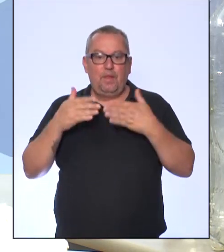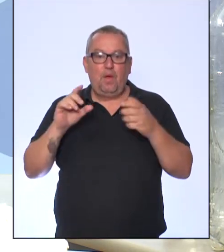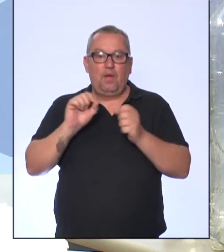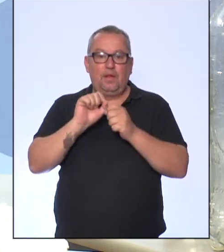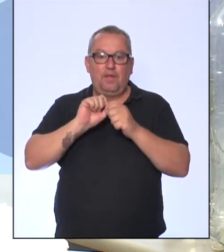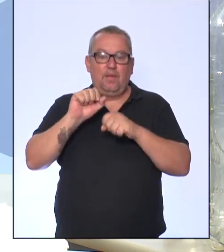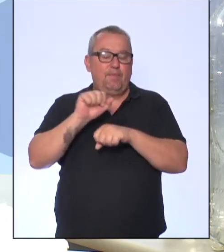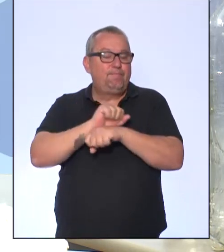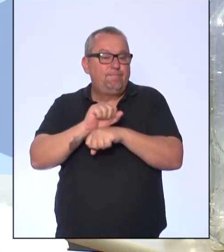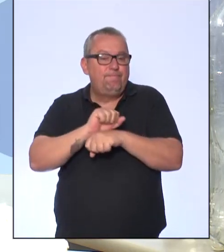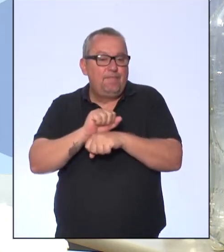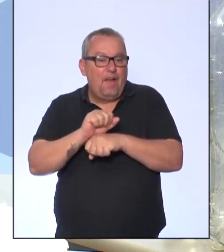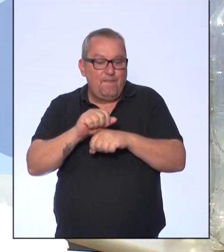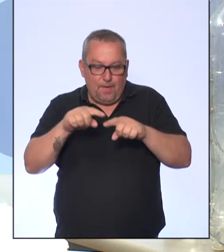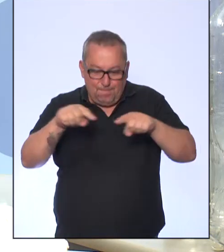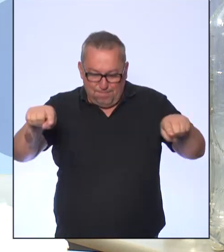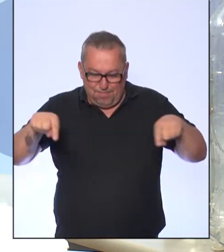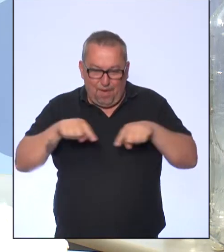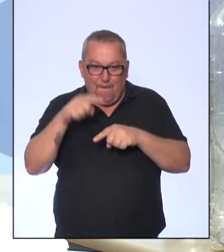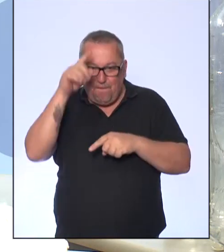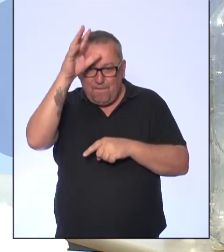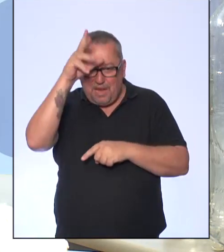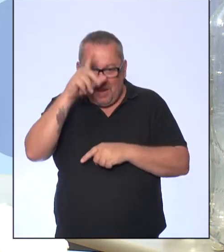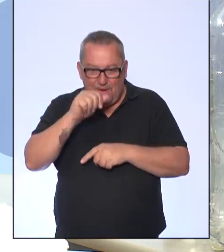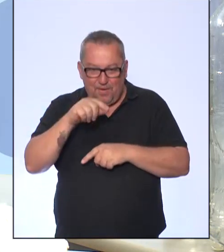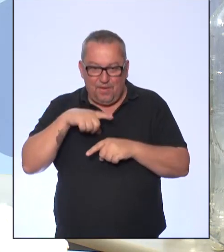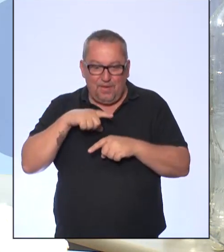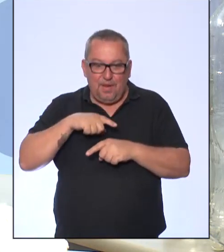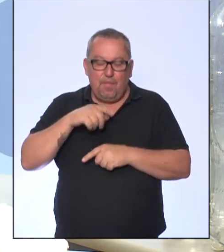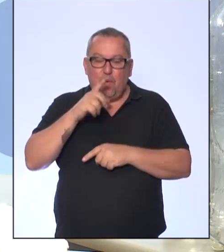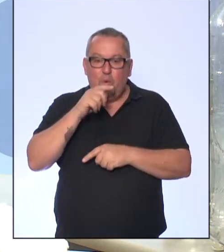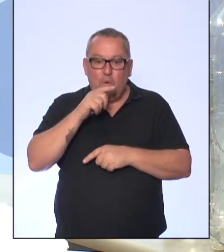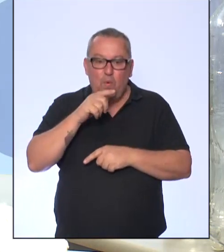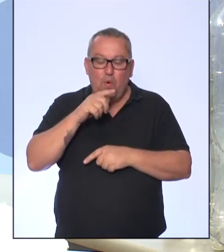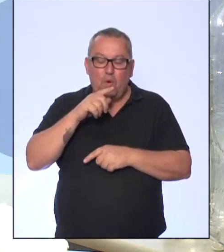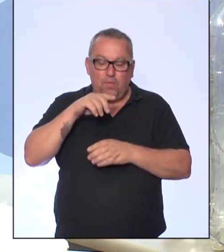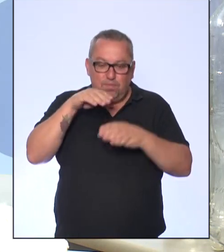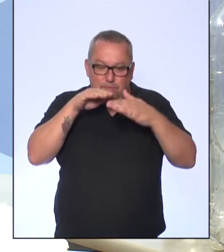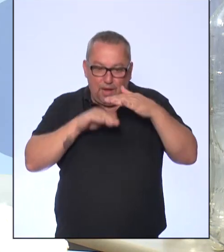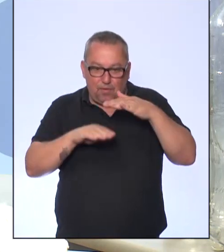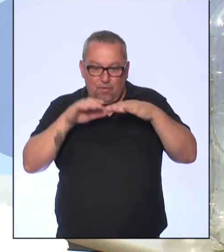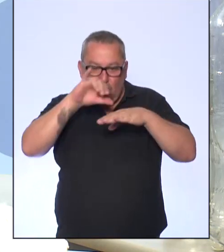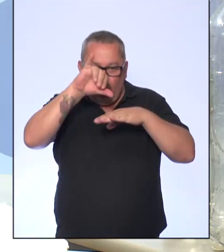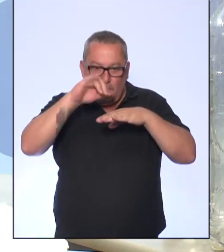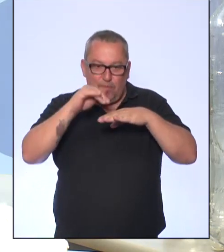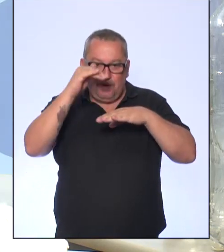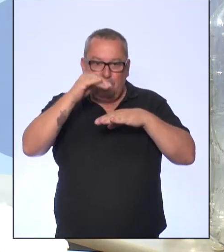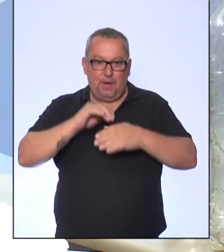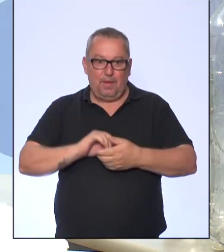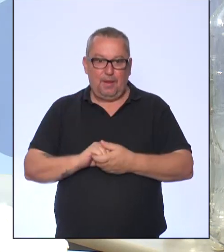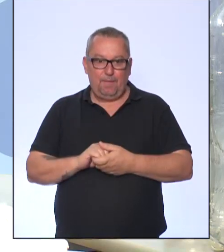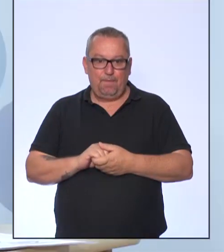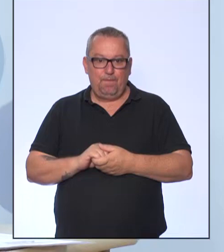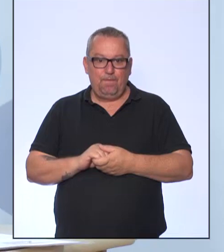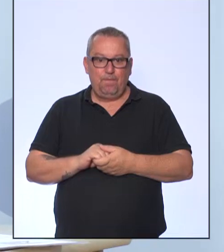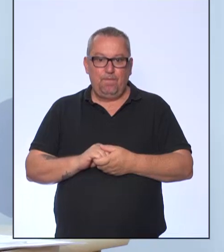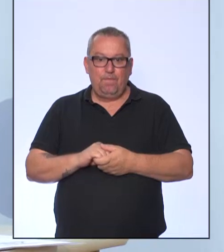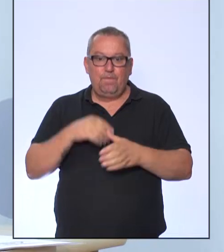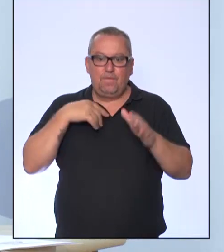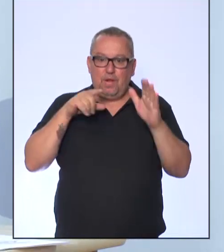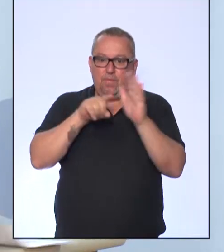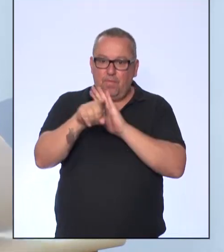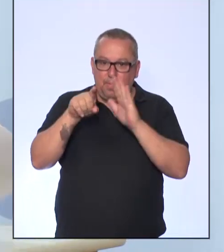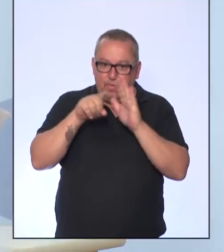uma assadeira de um frango, fica sempre o óleo em cima. Vamos lá para uma primeira interação? Eu tenho uma pergunta